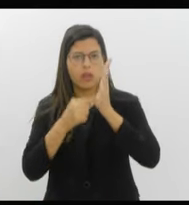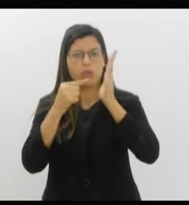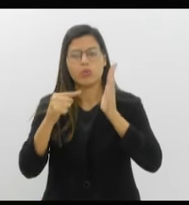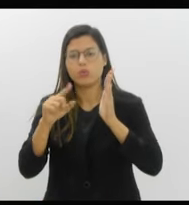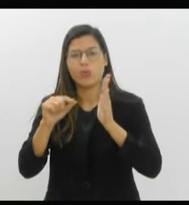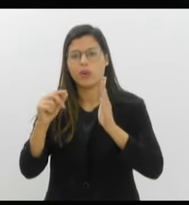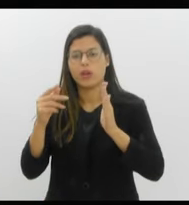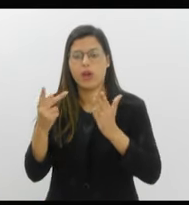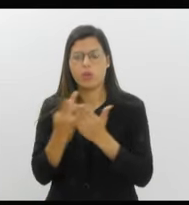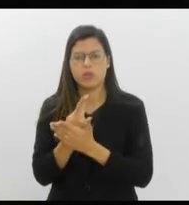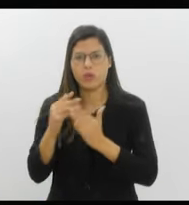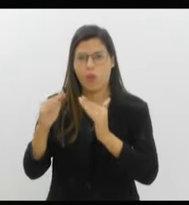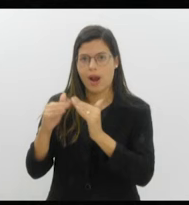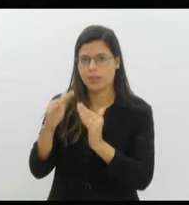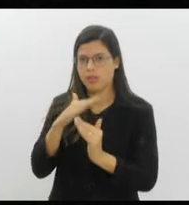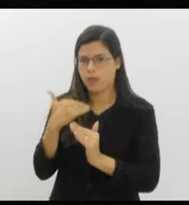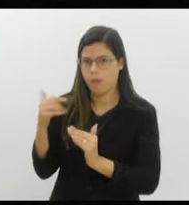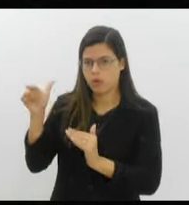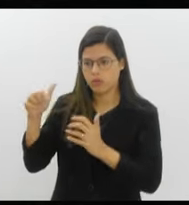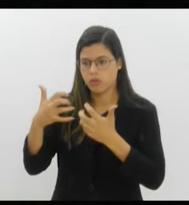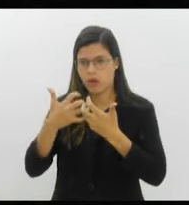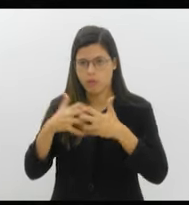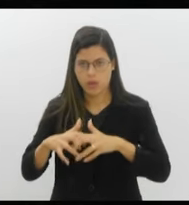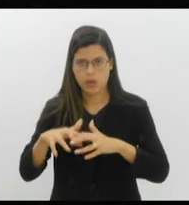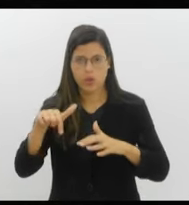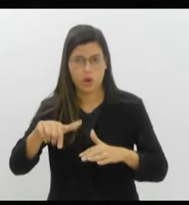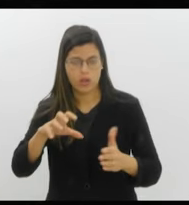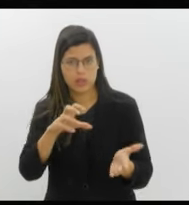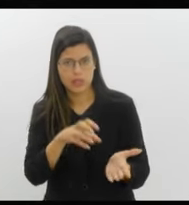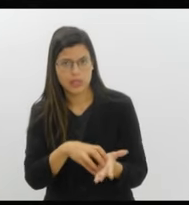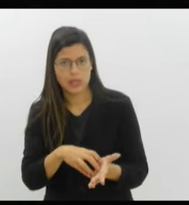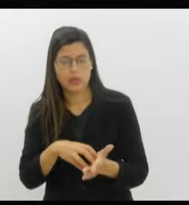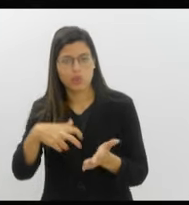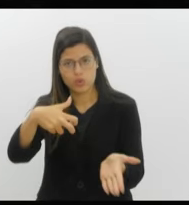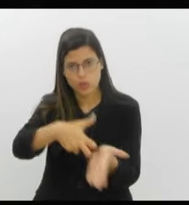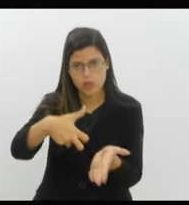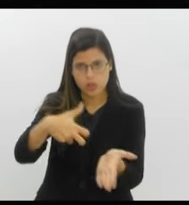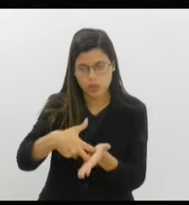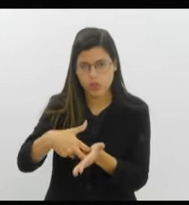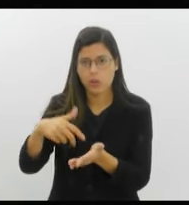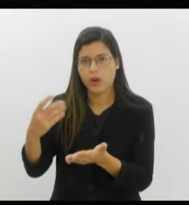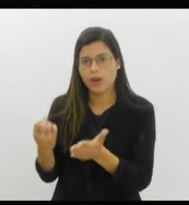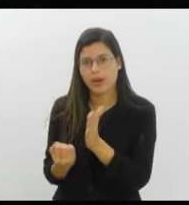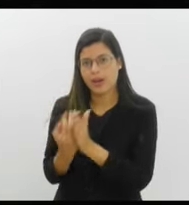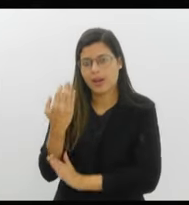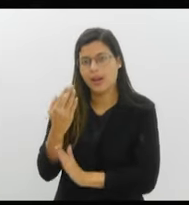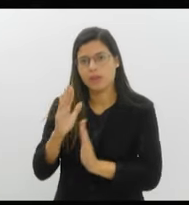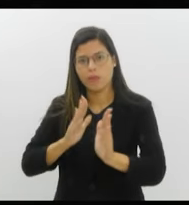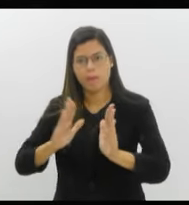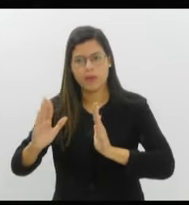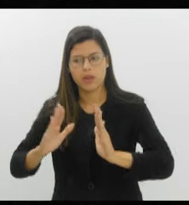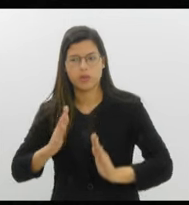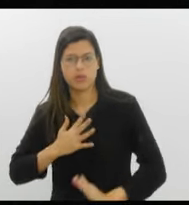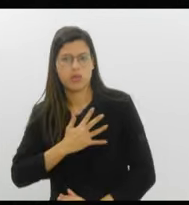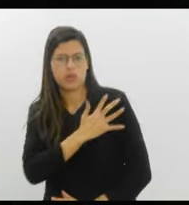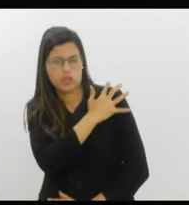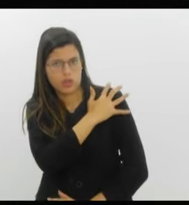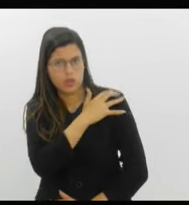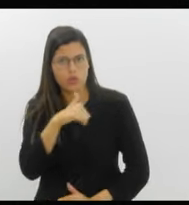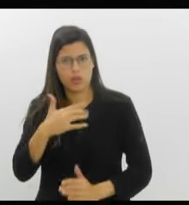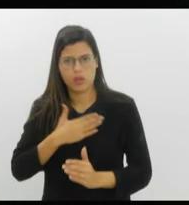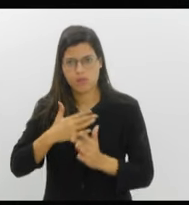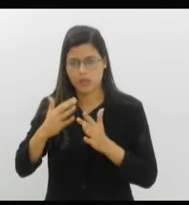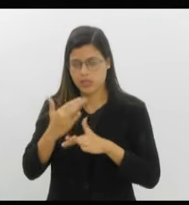em Petrópolis. Esse centro de tortura clandestino que foi criado durante a ditadura militar na minha cidade e que